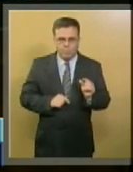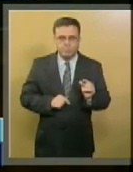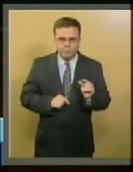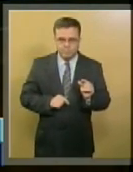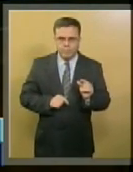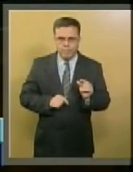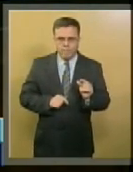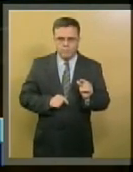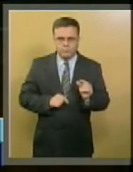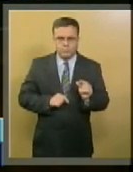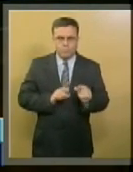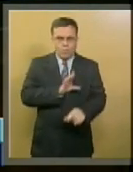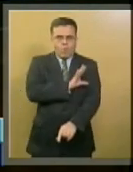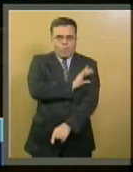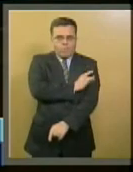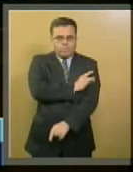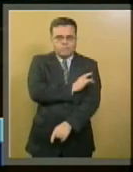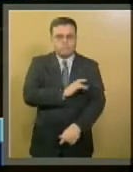a pele do animal.